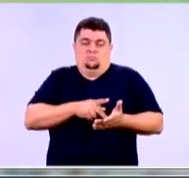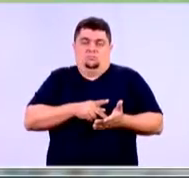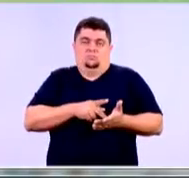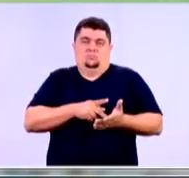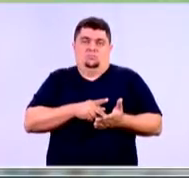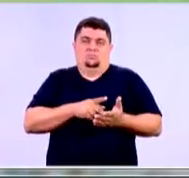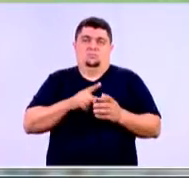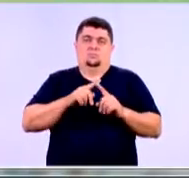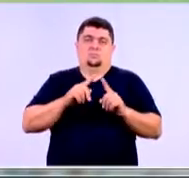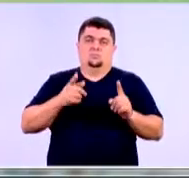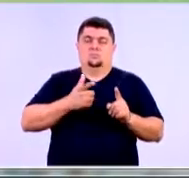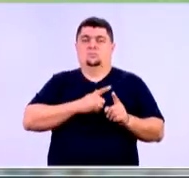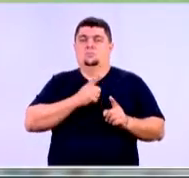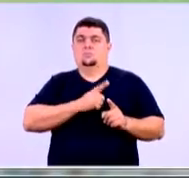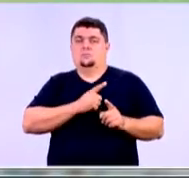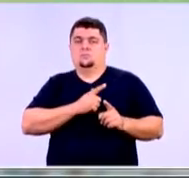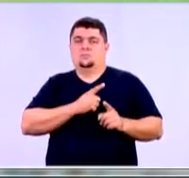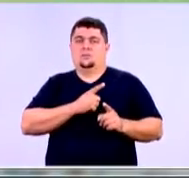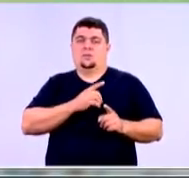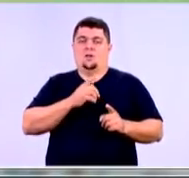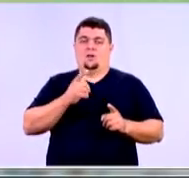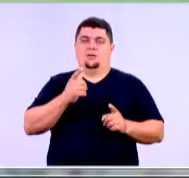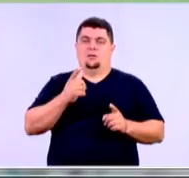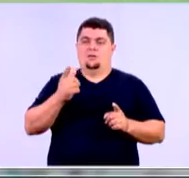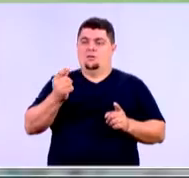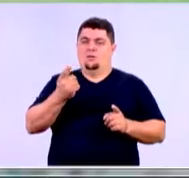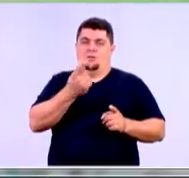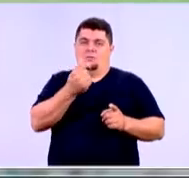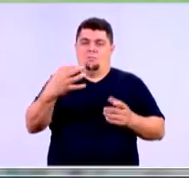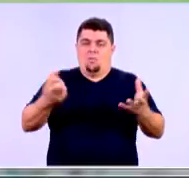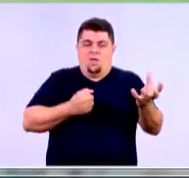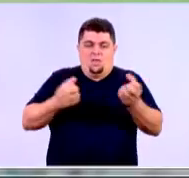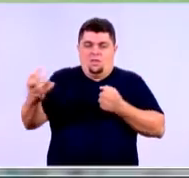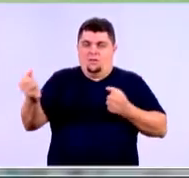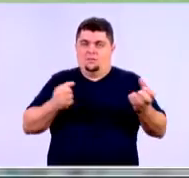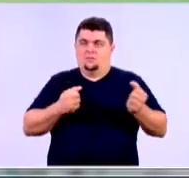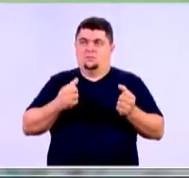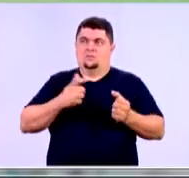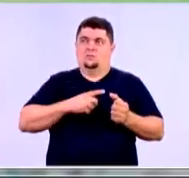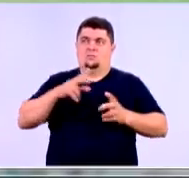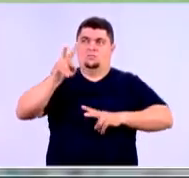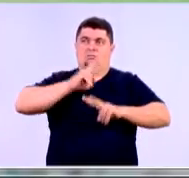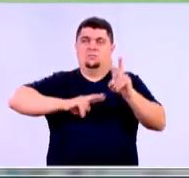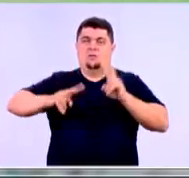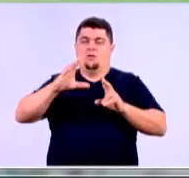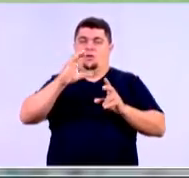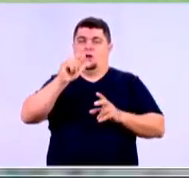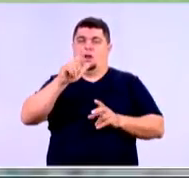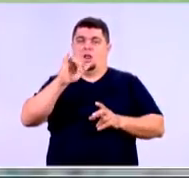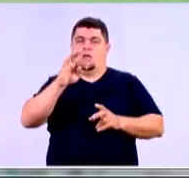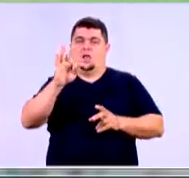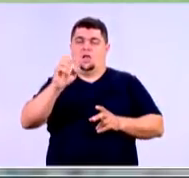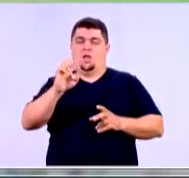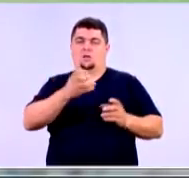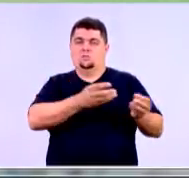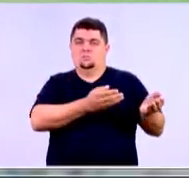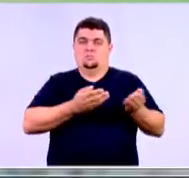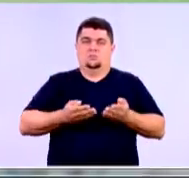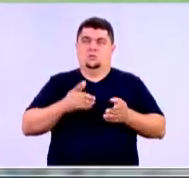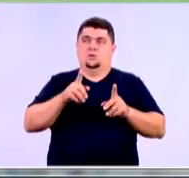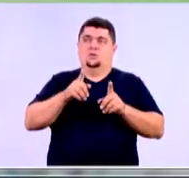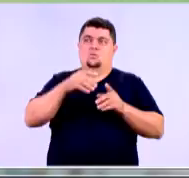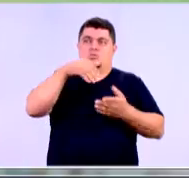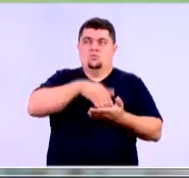disso, nós temos as contas a receber e o valor vendido a clientes. E por último, o